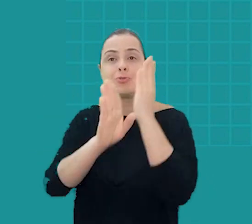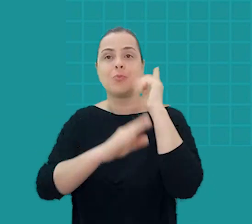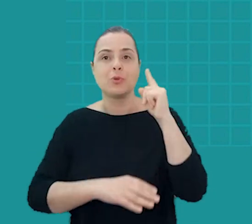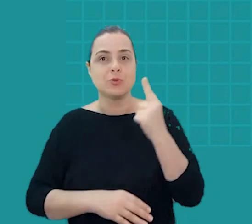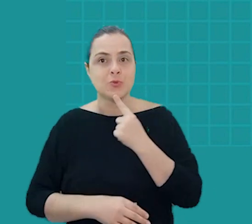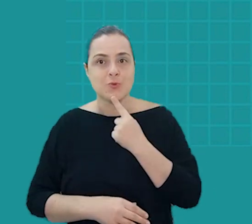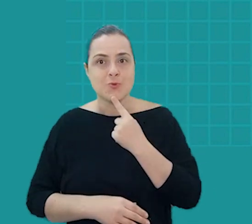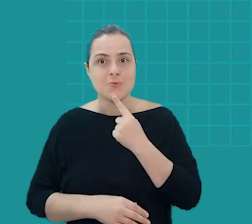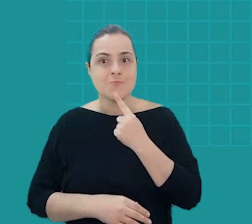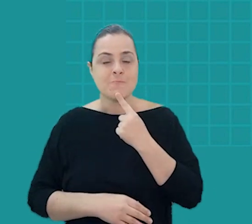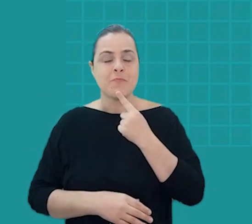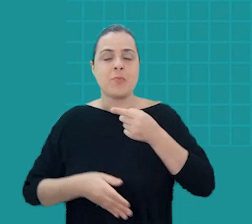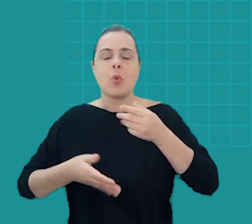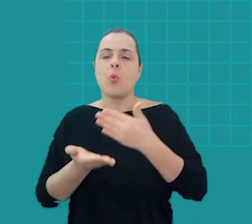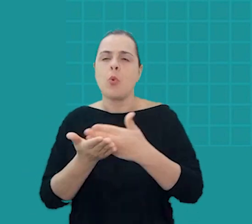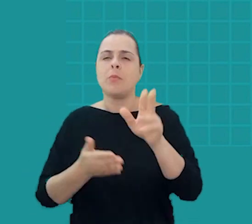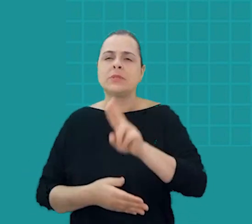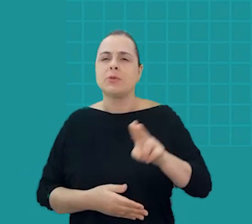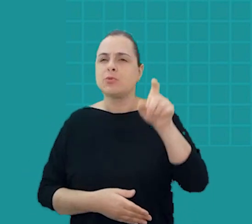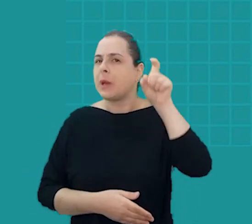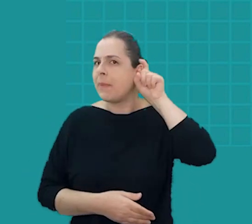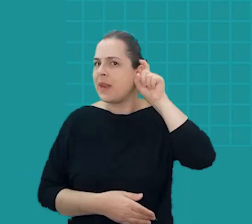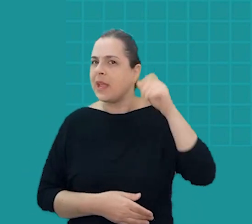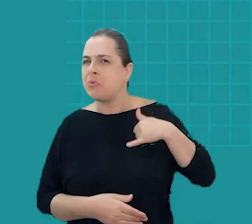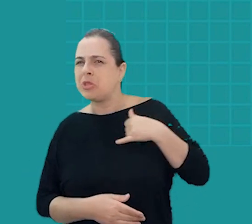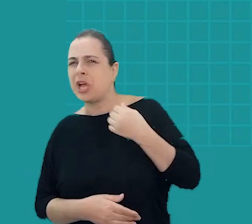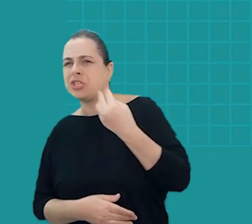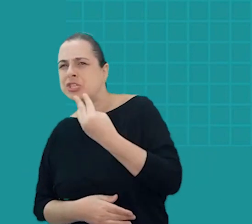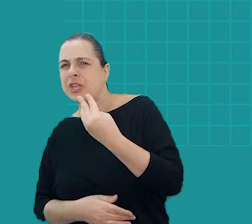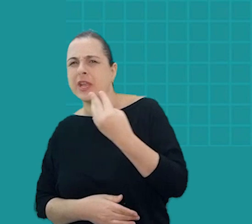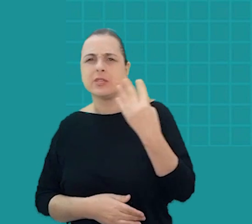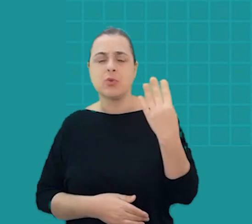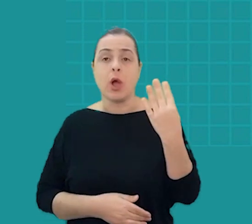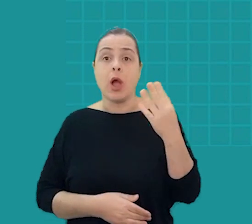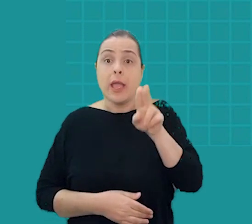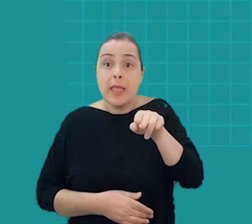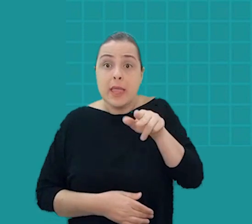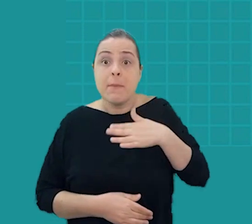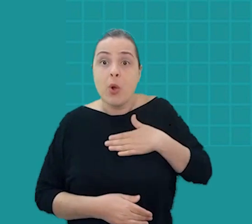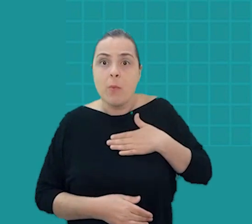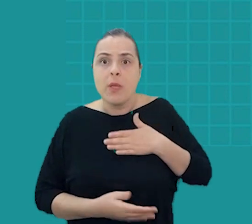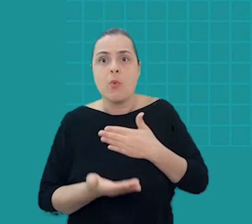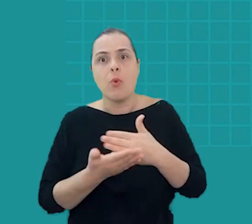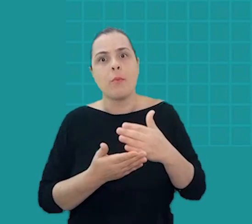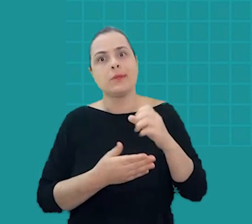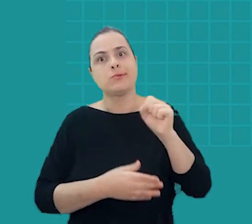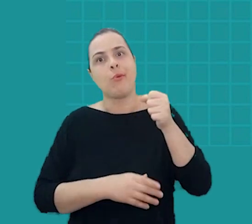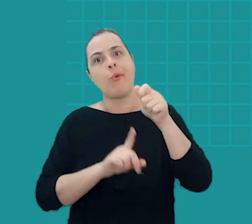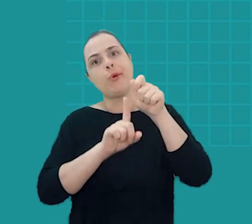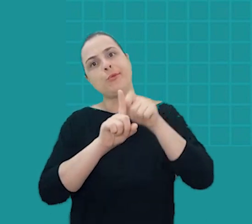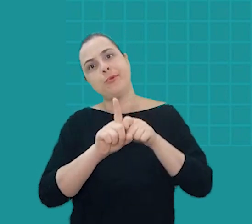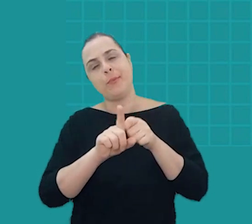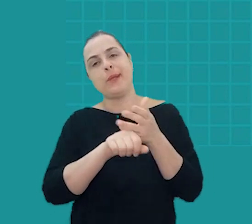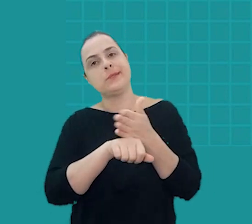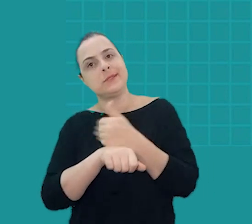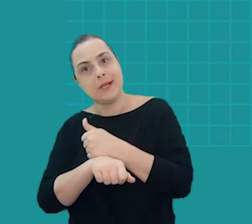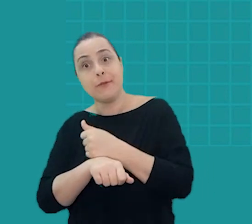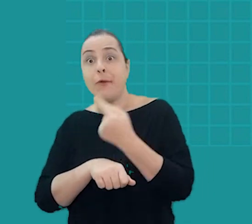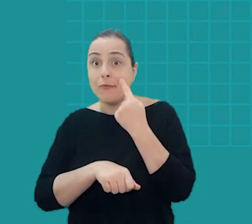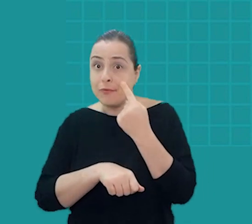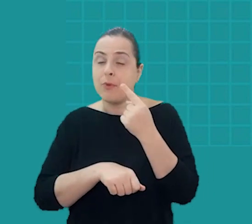de 3 para 4 anos, meu irmão começou a usar com 8 meses de idade, por isso eu falo até um outro ponto